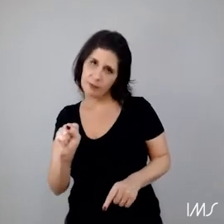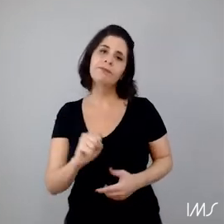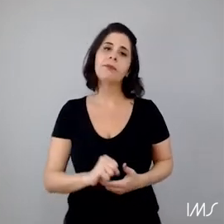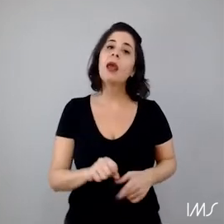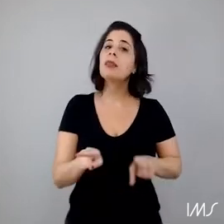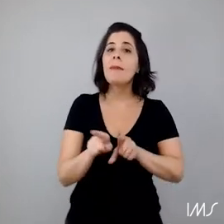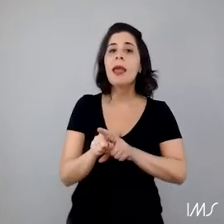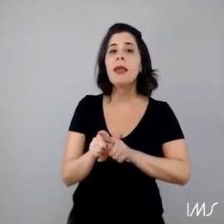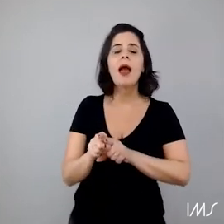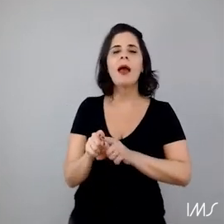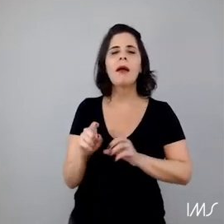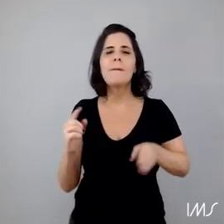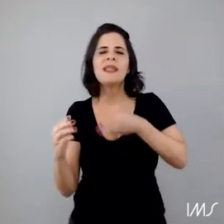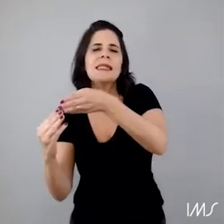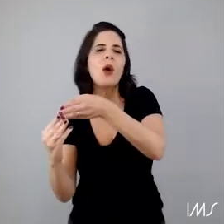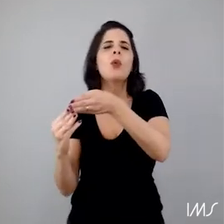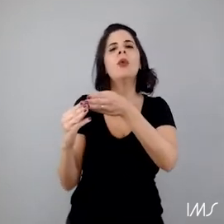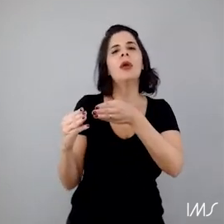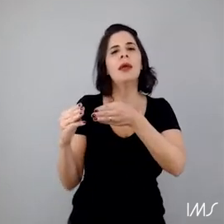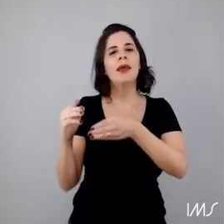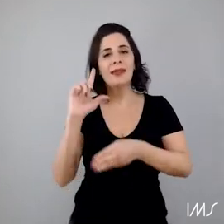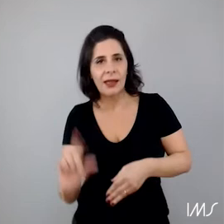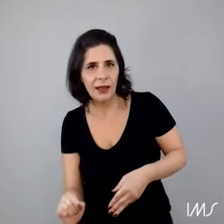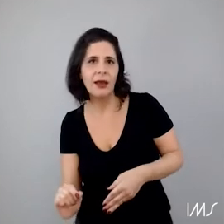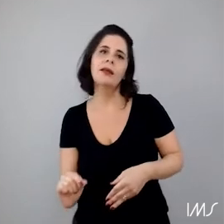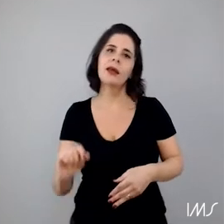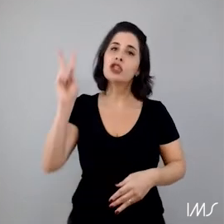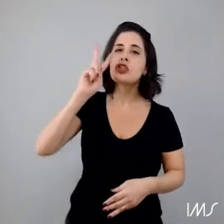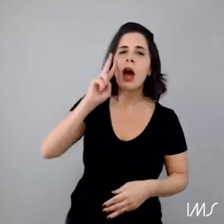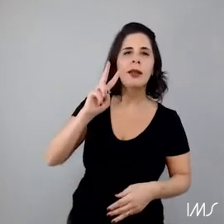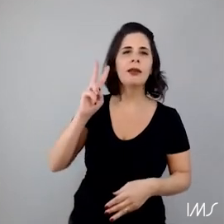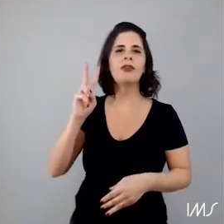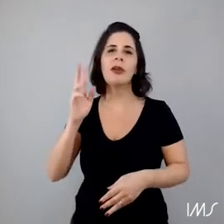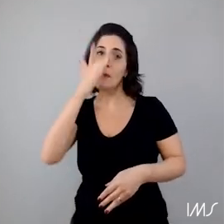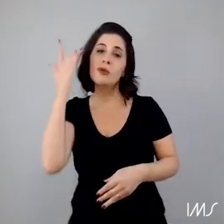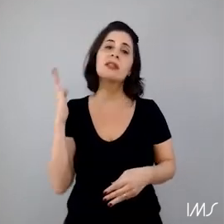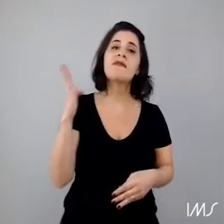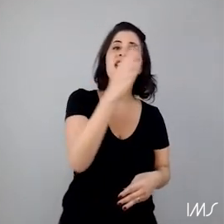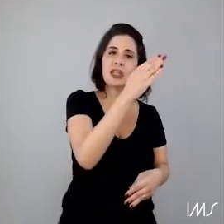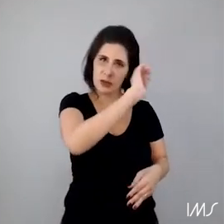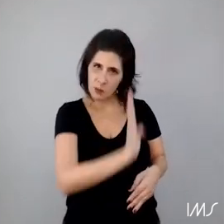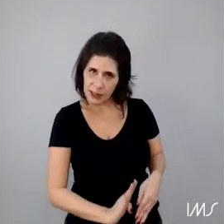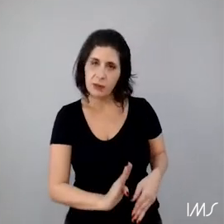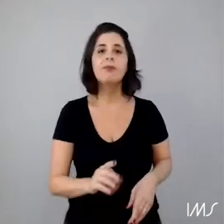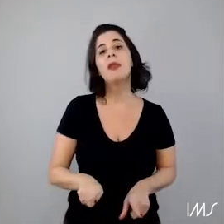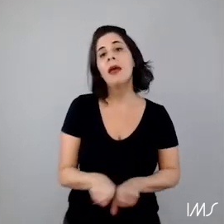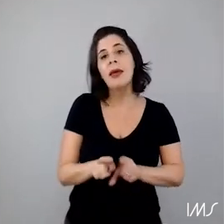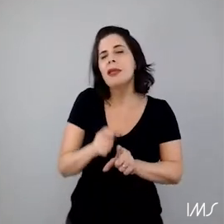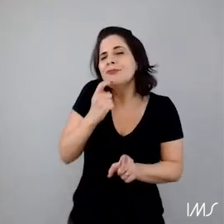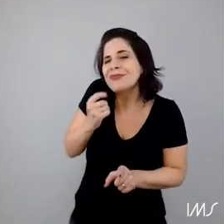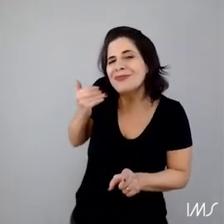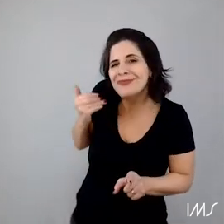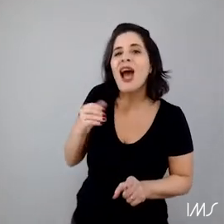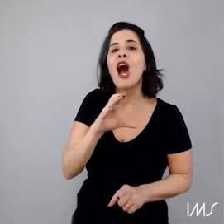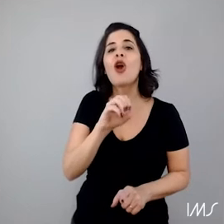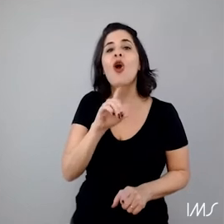Missão Italiana, histórias de uma geração de diretores italianos no Brasil, e eu acho que o mais recente, não sei, me corrija, Alessandra, Comédias